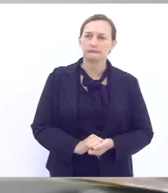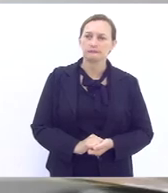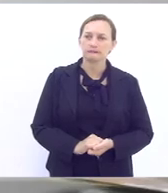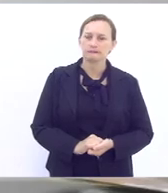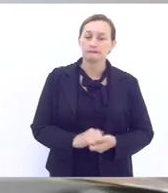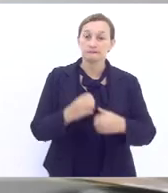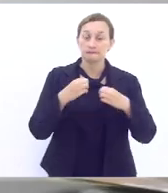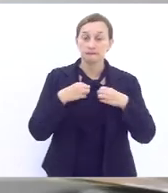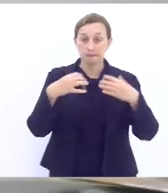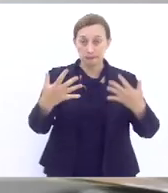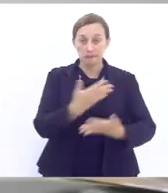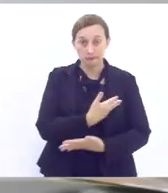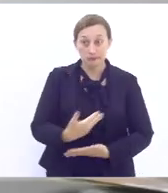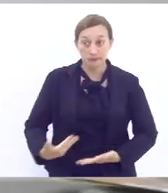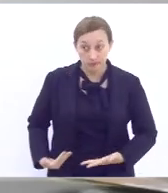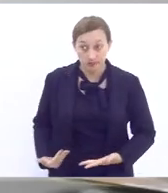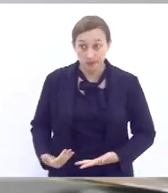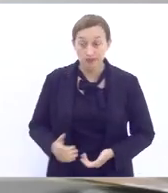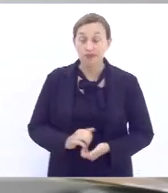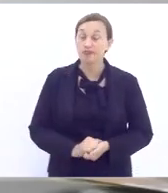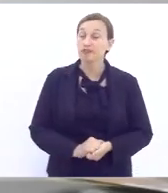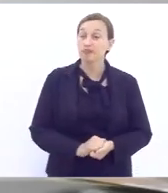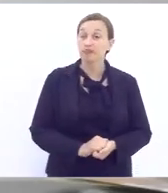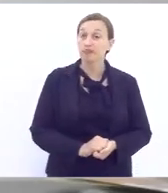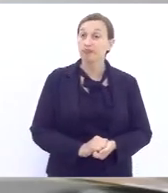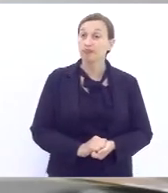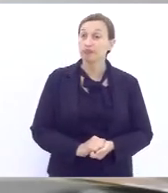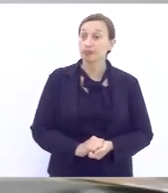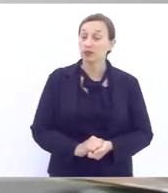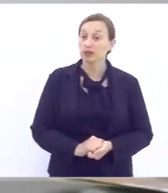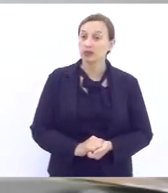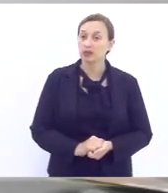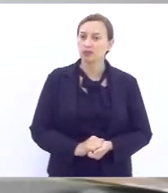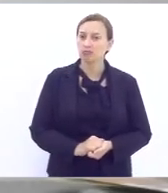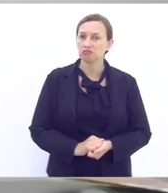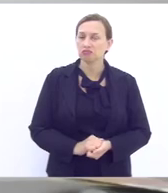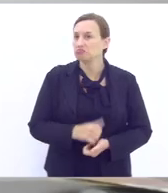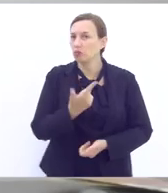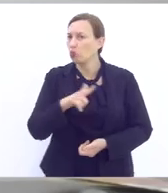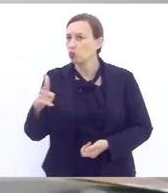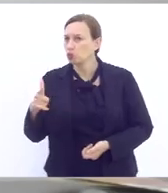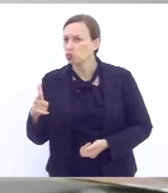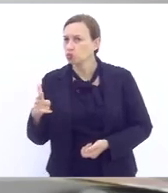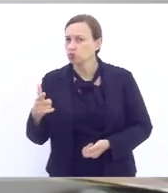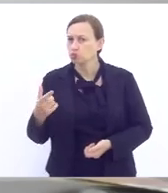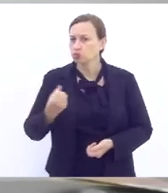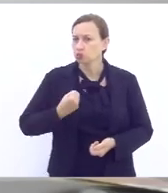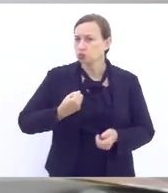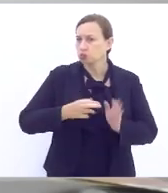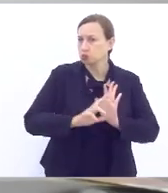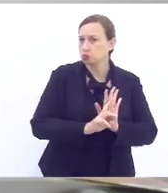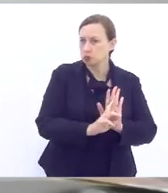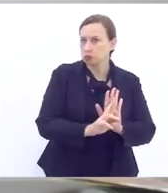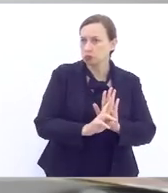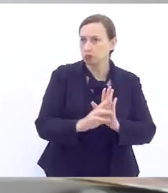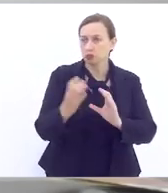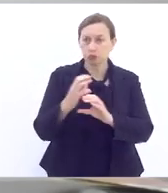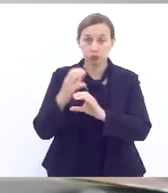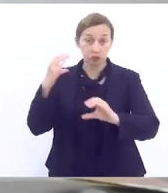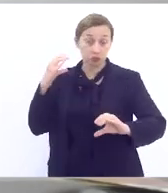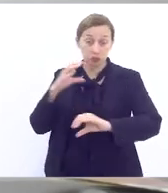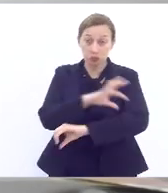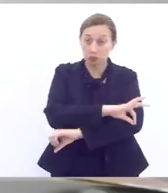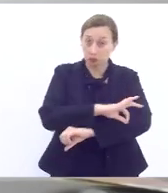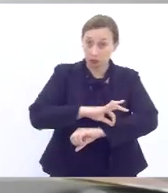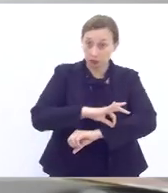é pública e evidencia-se que não tem o número representativo de Engenheiros e